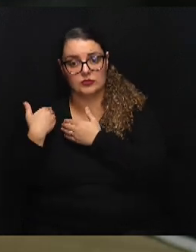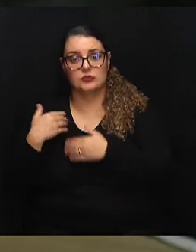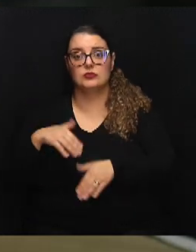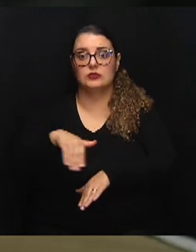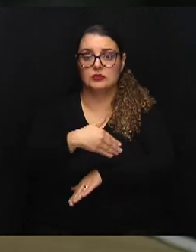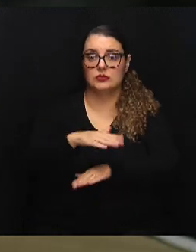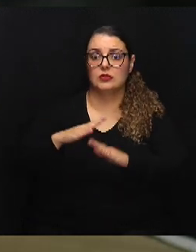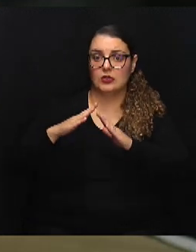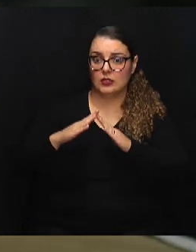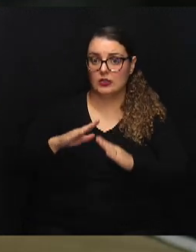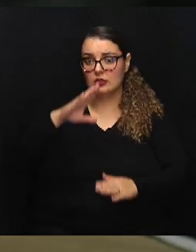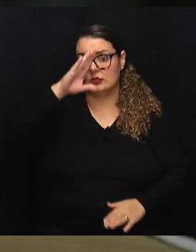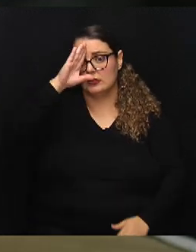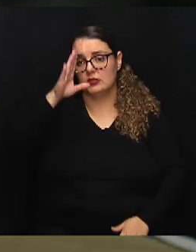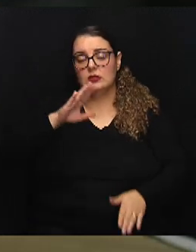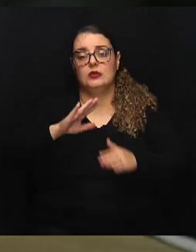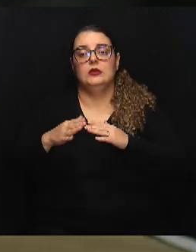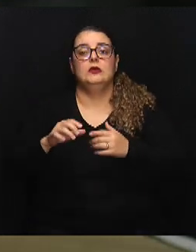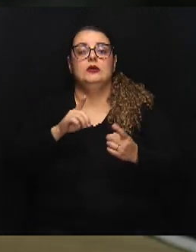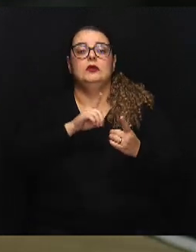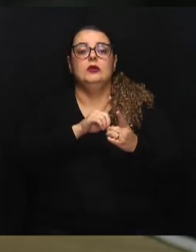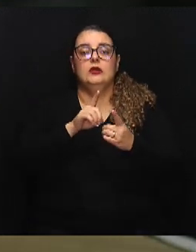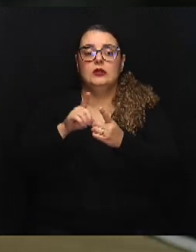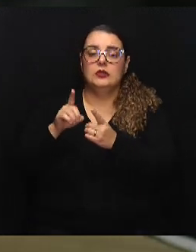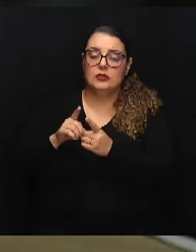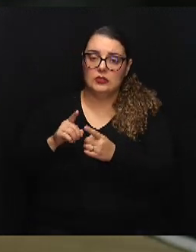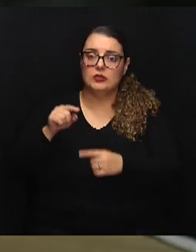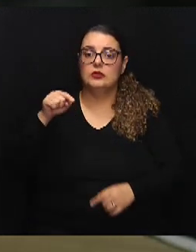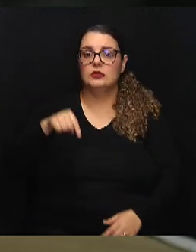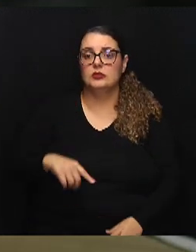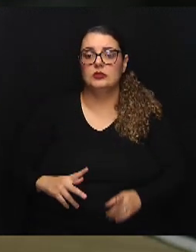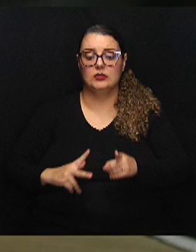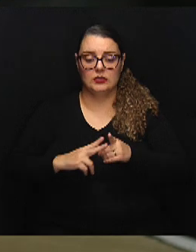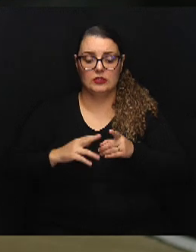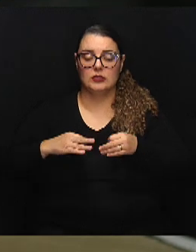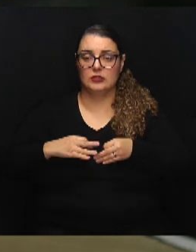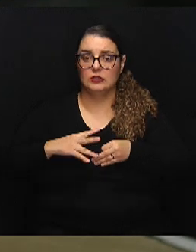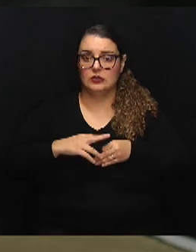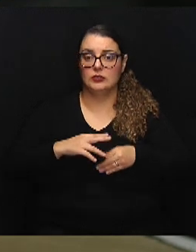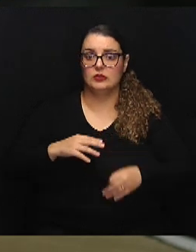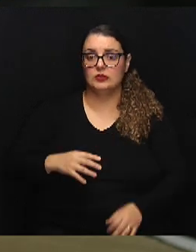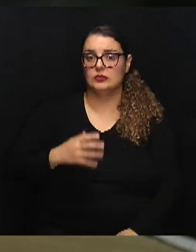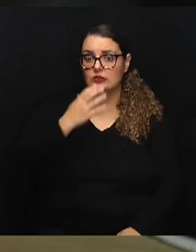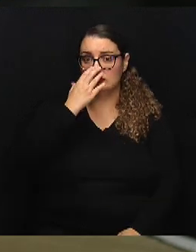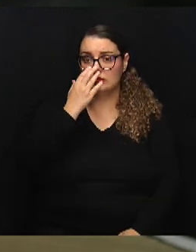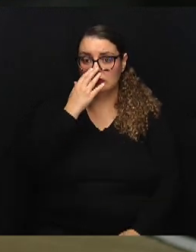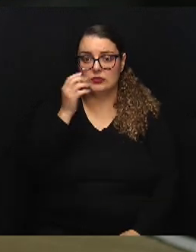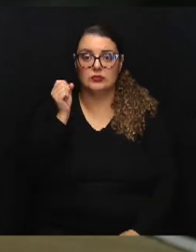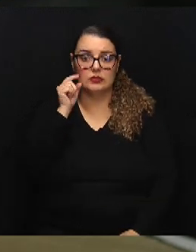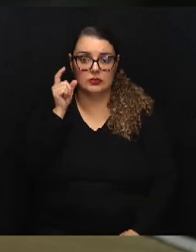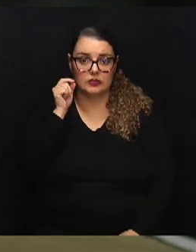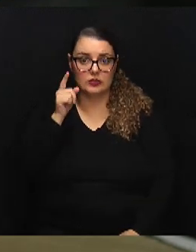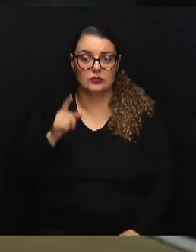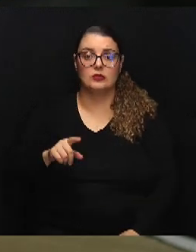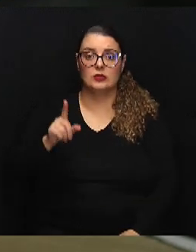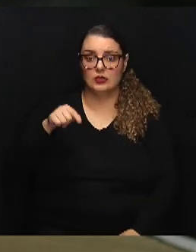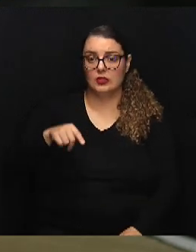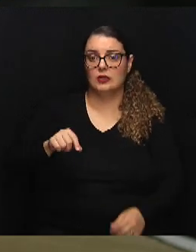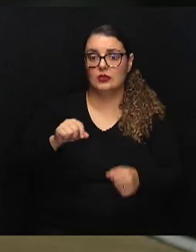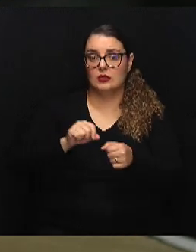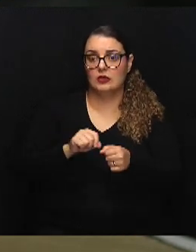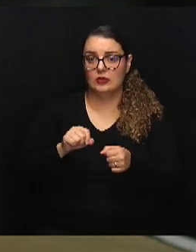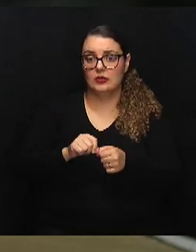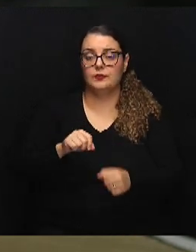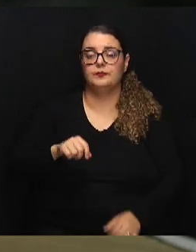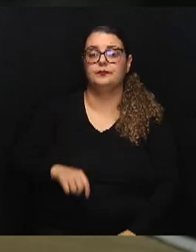e os principais bairros contemplados, gente, para essa castração aí dos doguinhos, dos petzinhos. São Fazenda